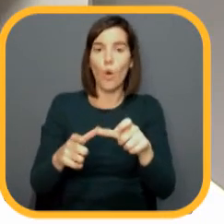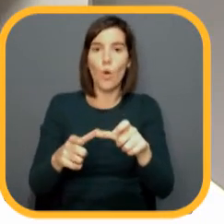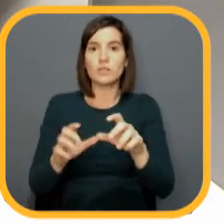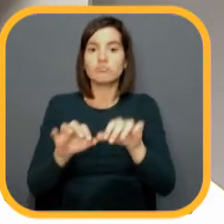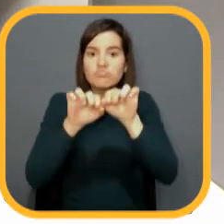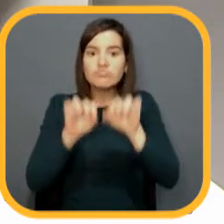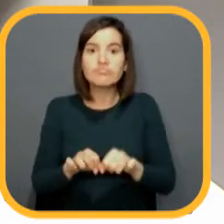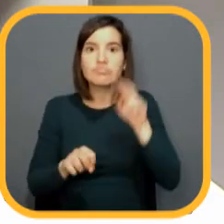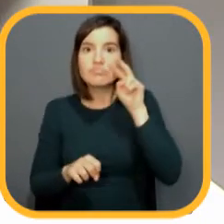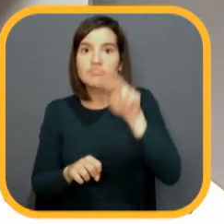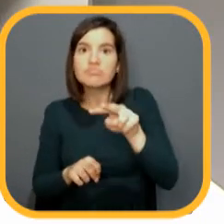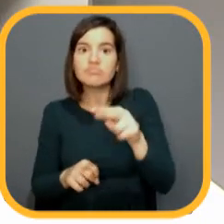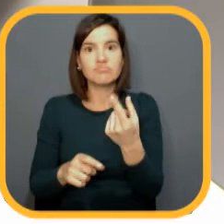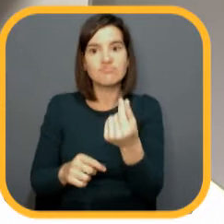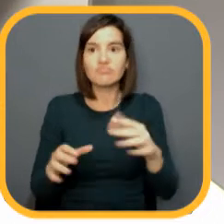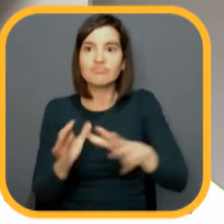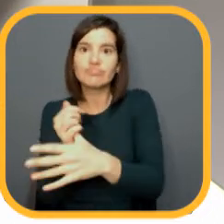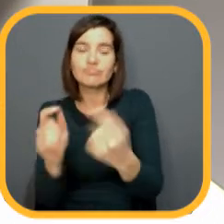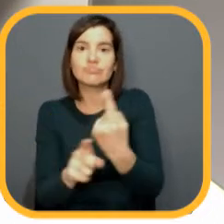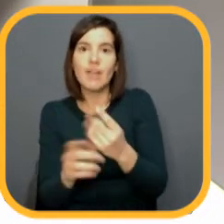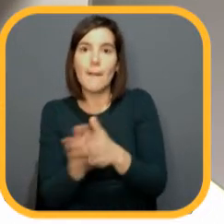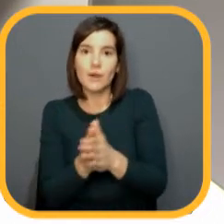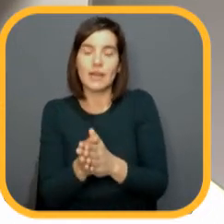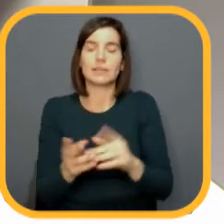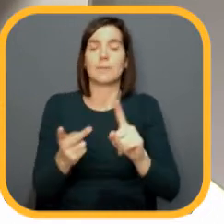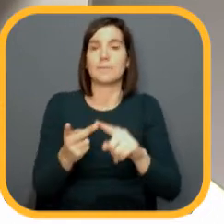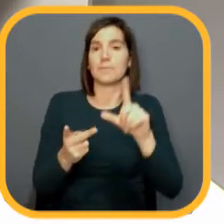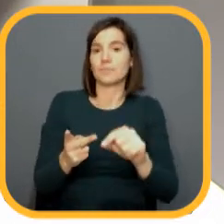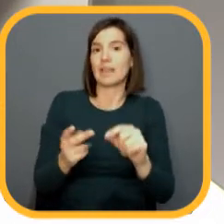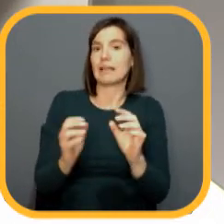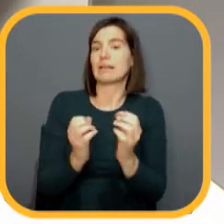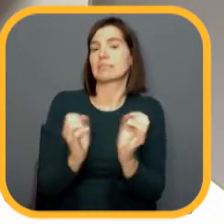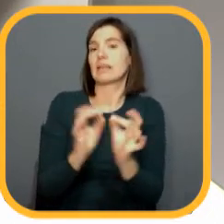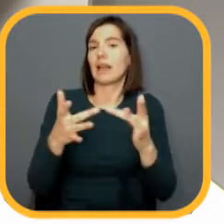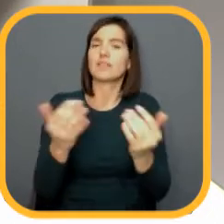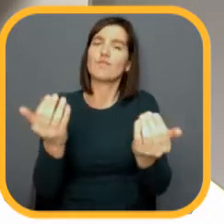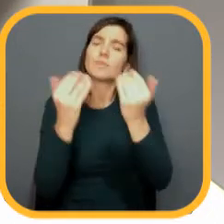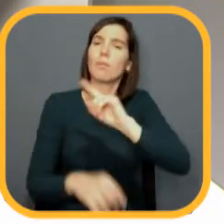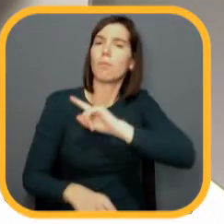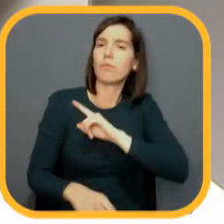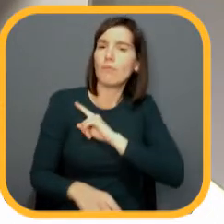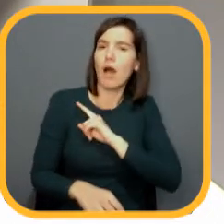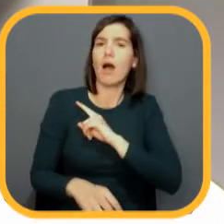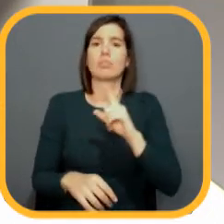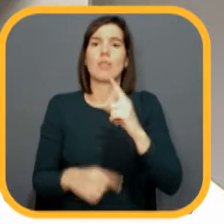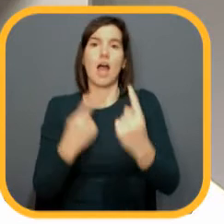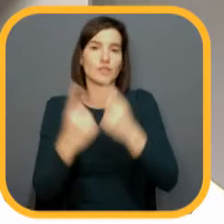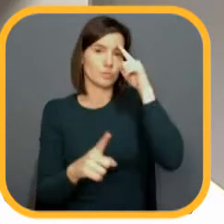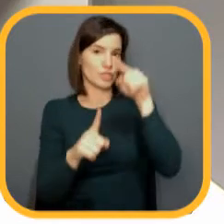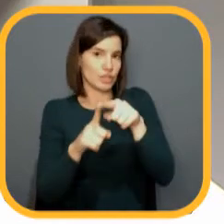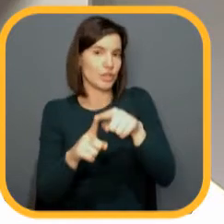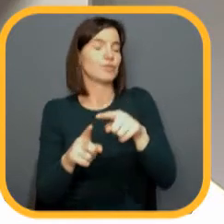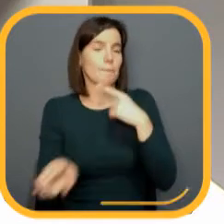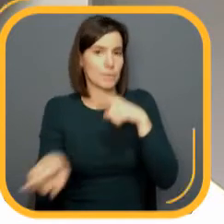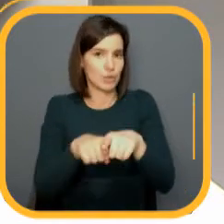que invadem sistemas para obter ganhos financeiros. O ataque cibernético, que consiste na recolha de informações privadas, muitas vezes